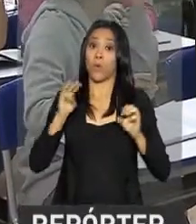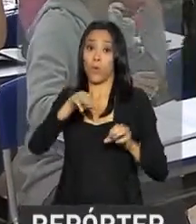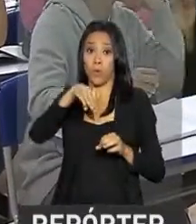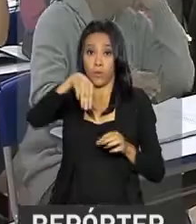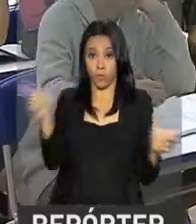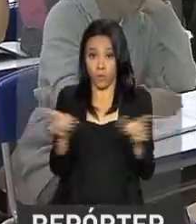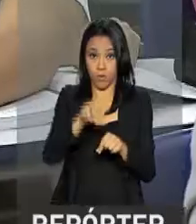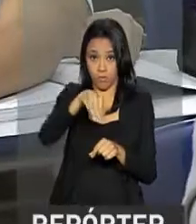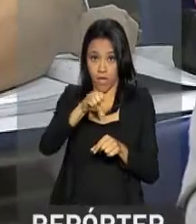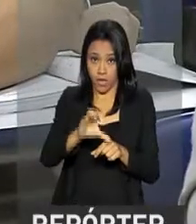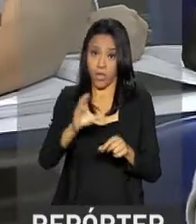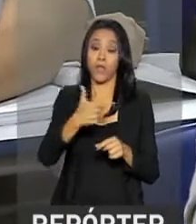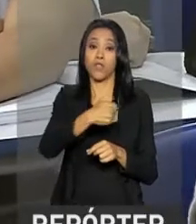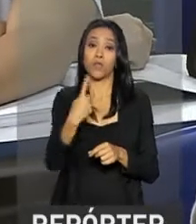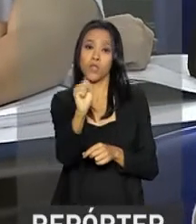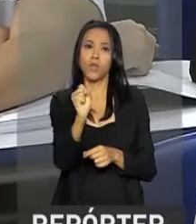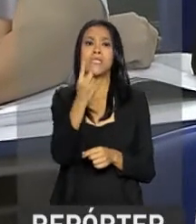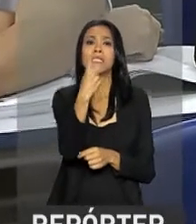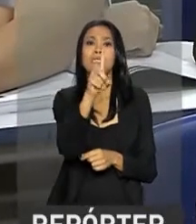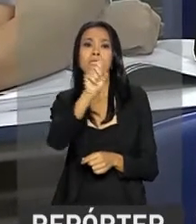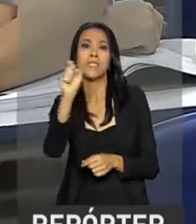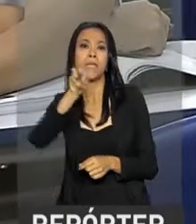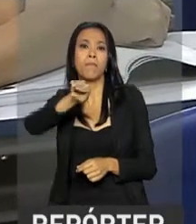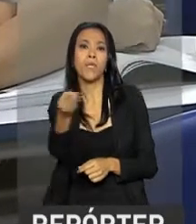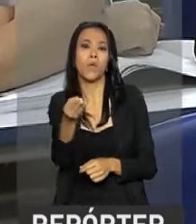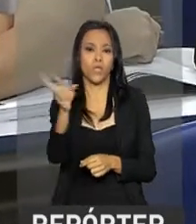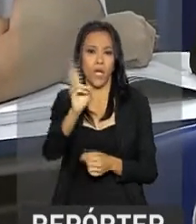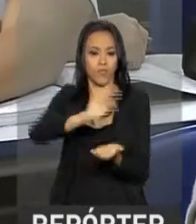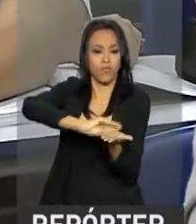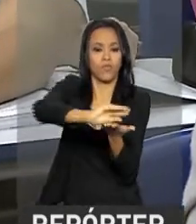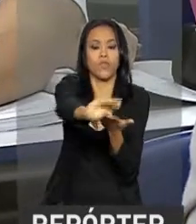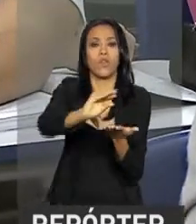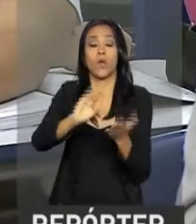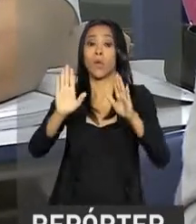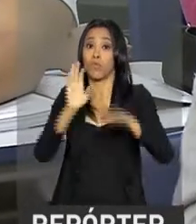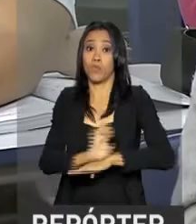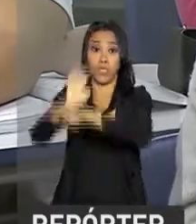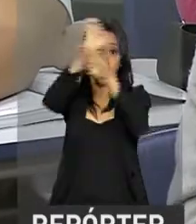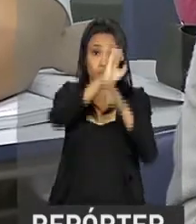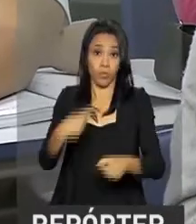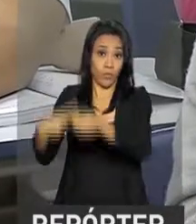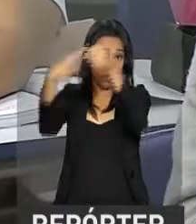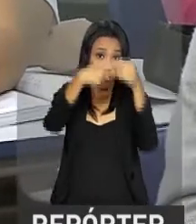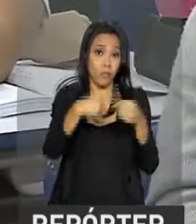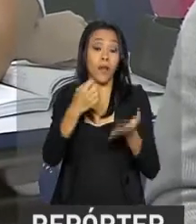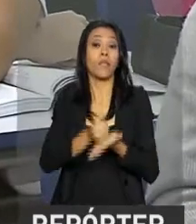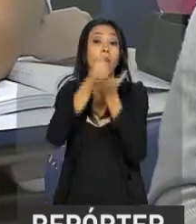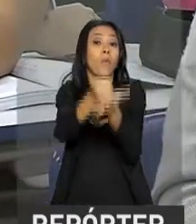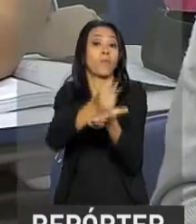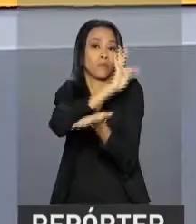em 2018 100 milhões de reais para o apoio técnico e financeiro aos estados municípios e ao distrito